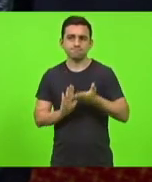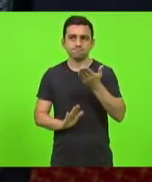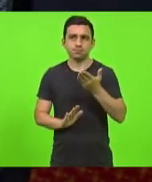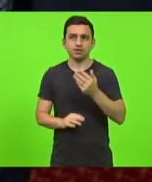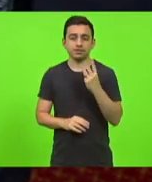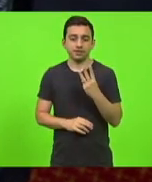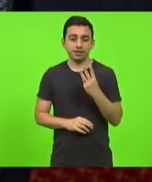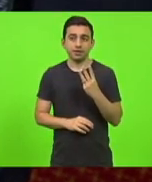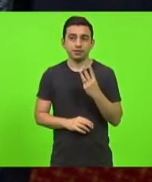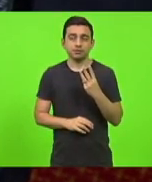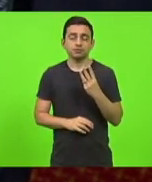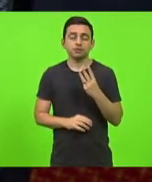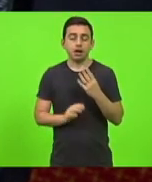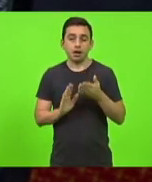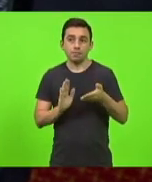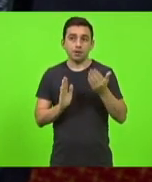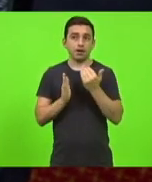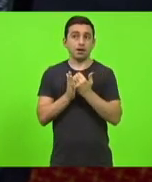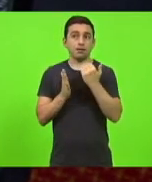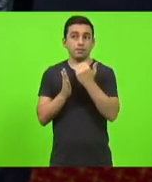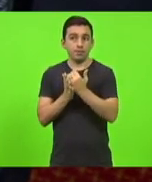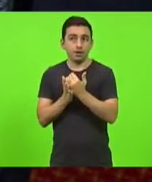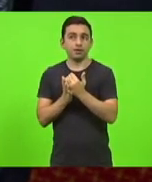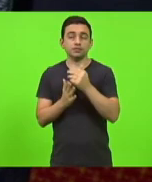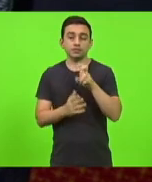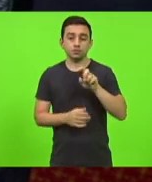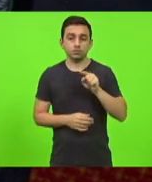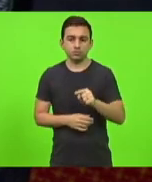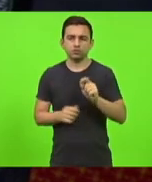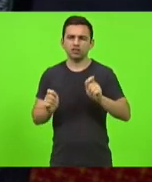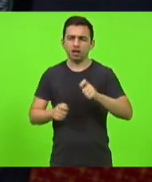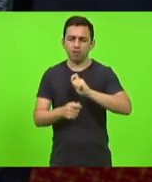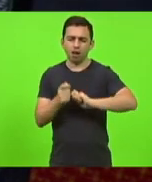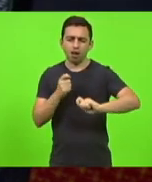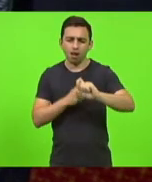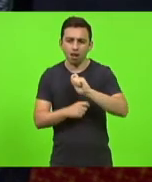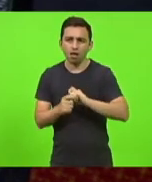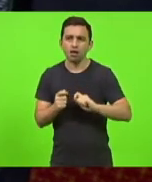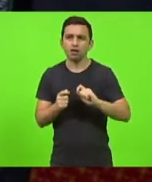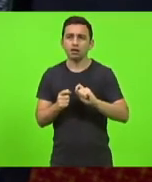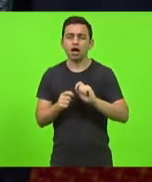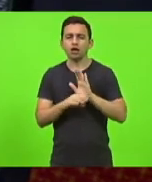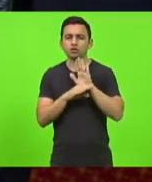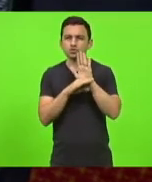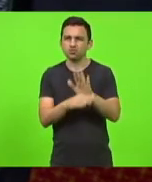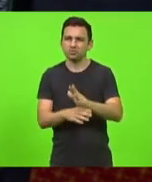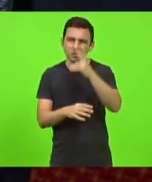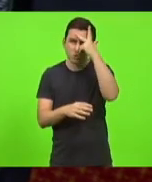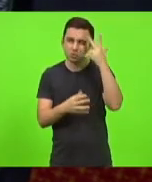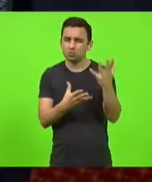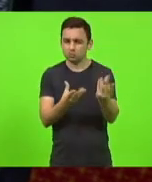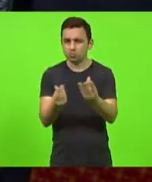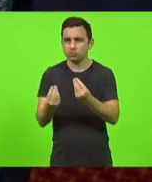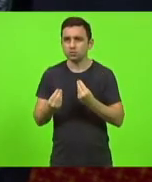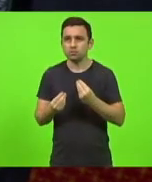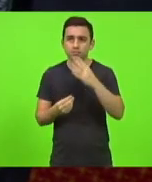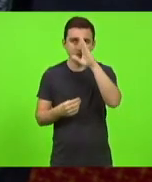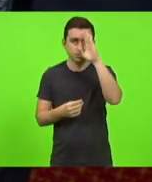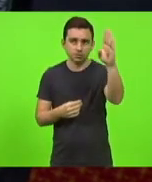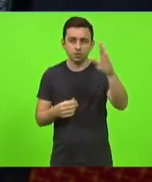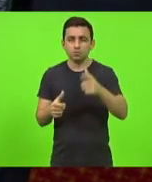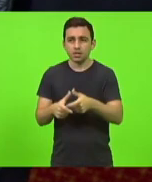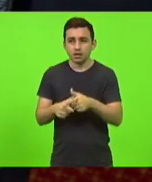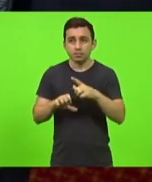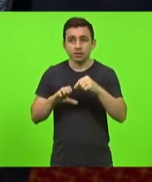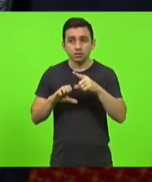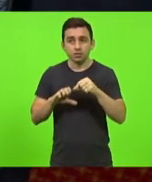para 5 mil, isso vai aquecer a economia e vai ajudar muita gente que está lá na ponta, principalmente o nosso pequeno empreendedor,